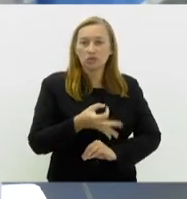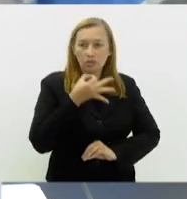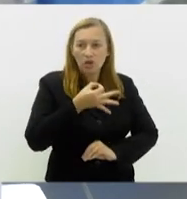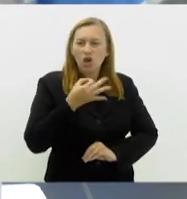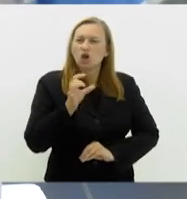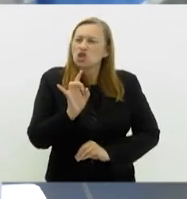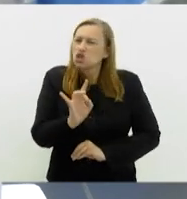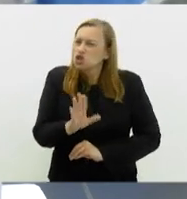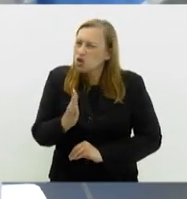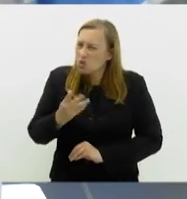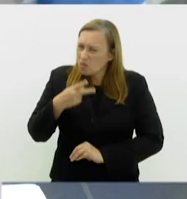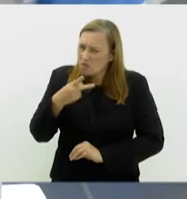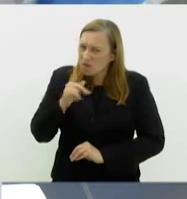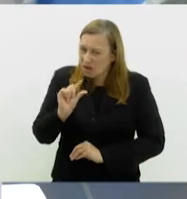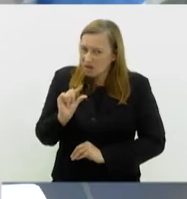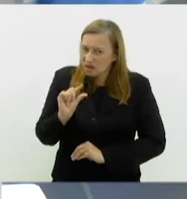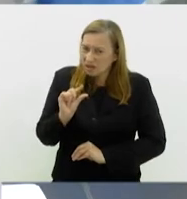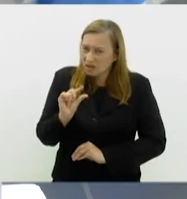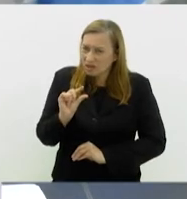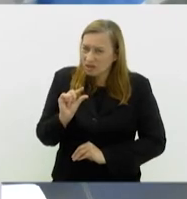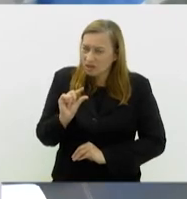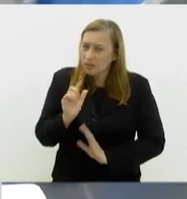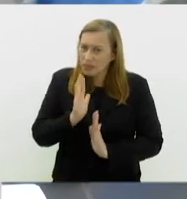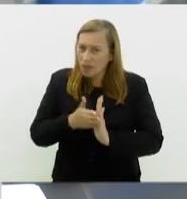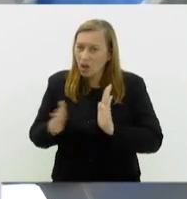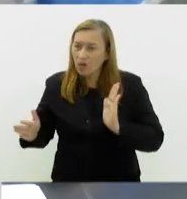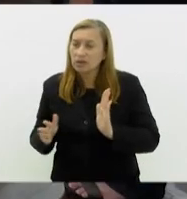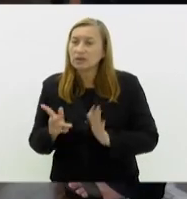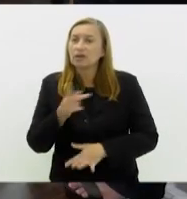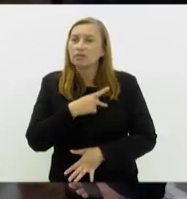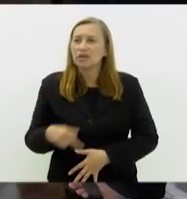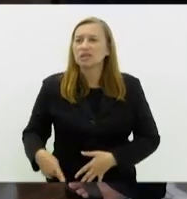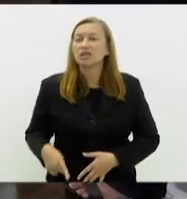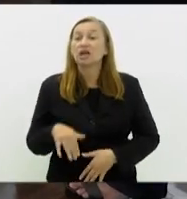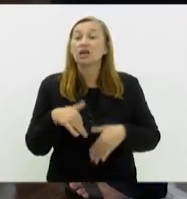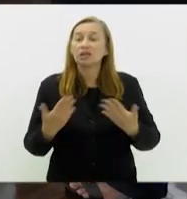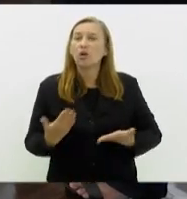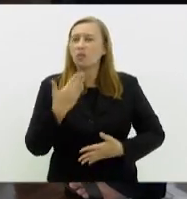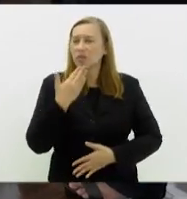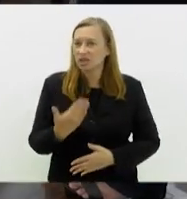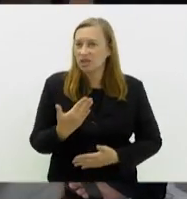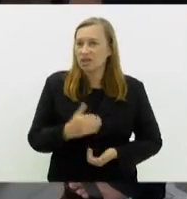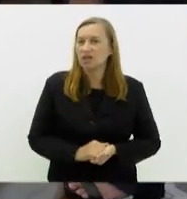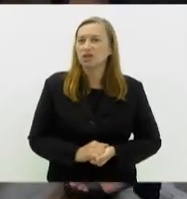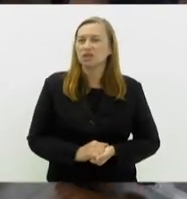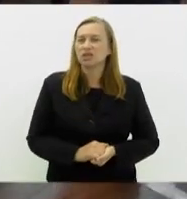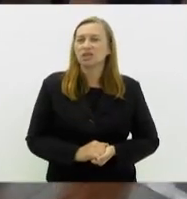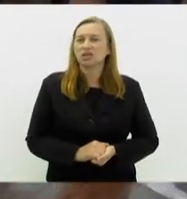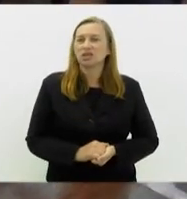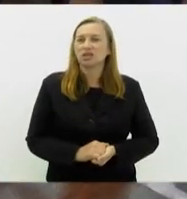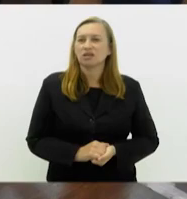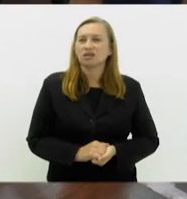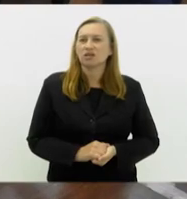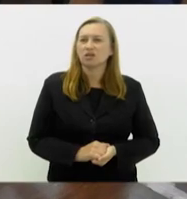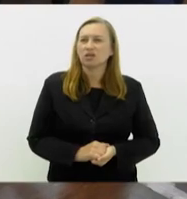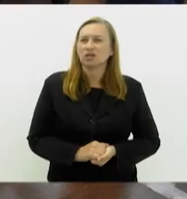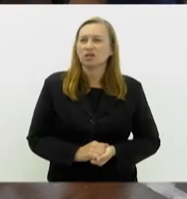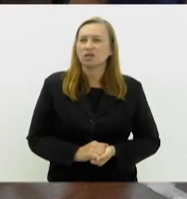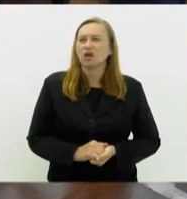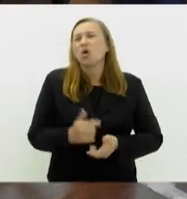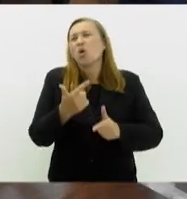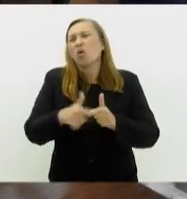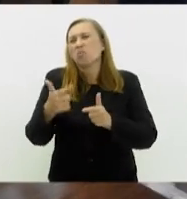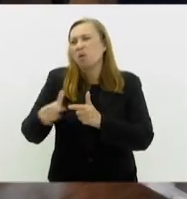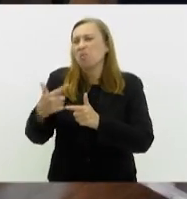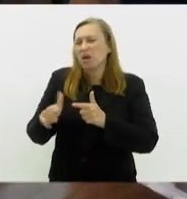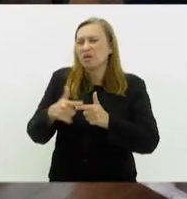uma uma questão de esclarecimento uma questão de ordem presidenta então eu eu sugeriria Para que a gente não encontrasse outros problemas